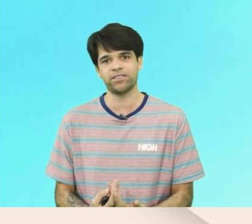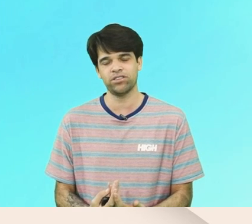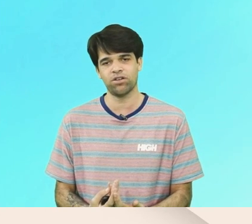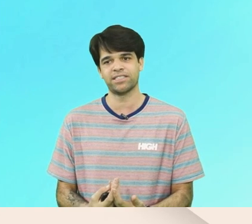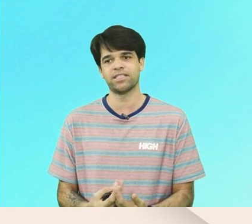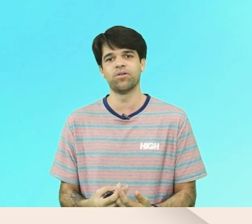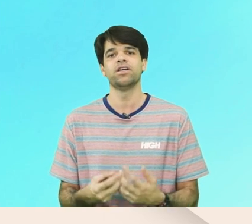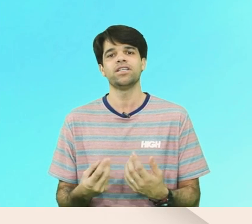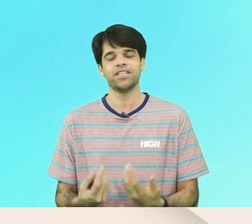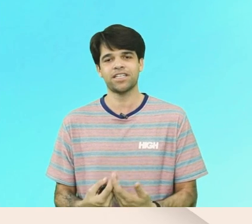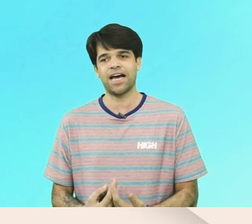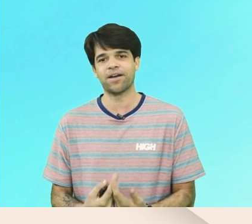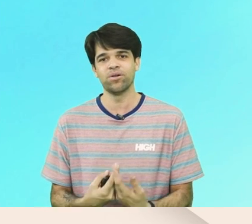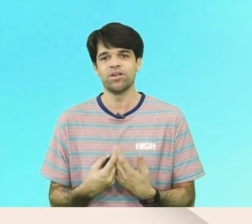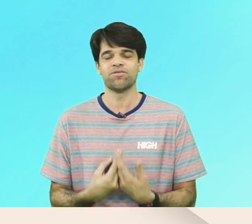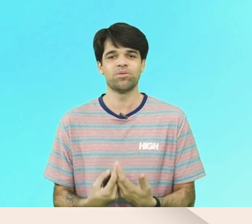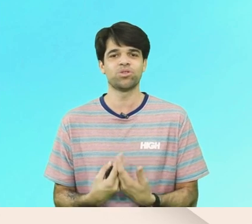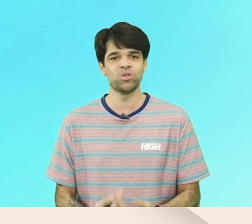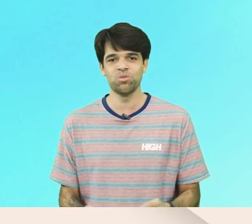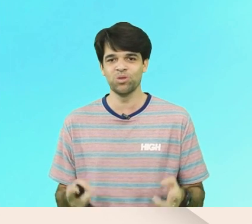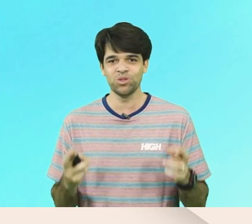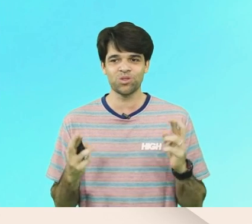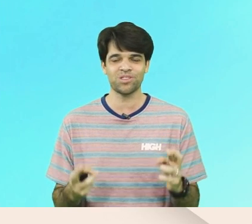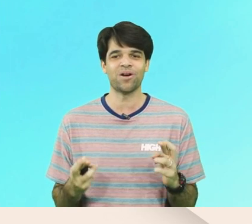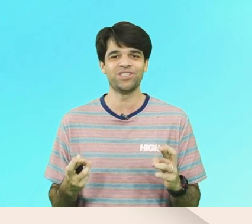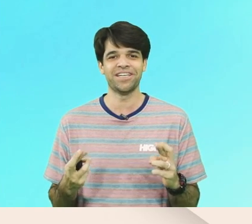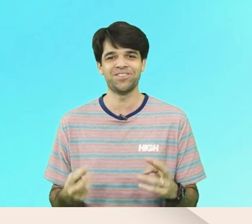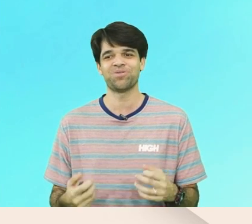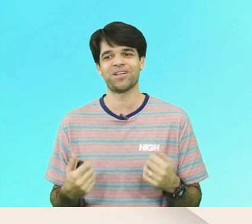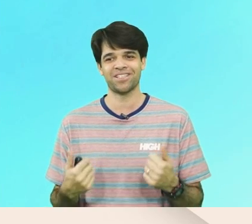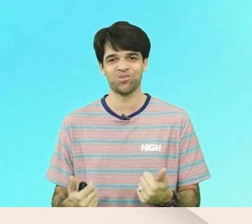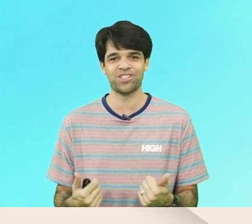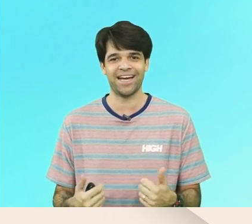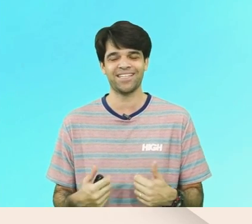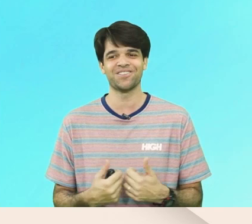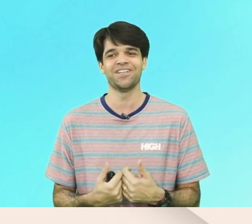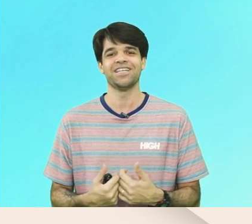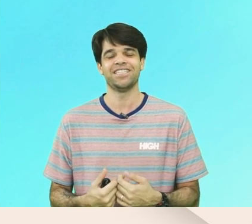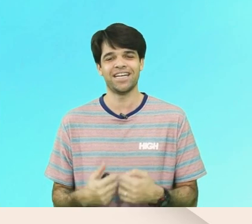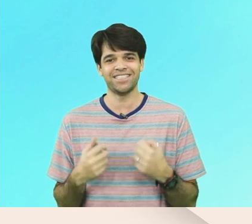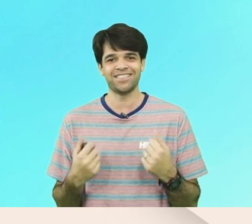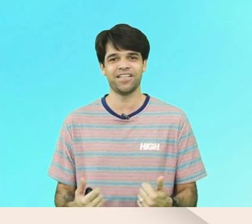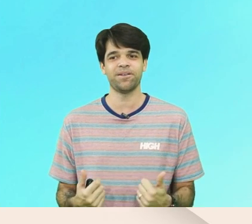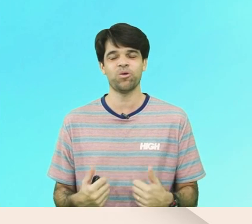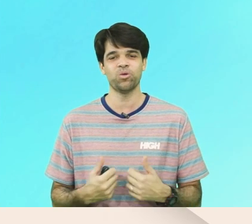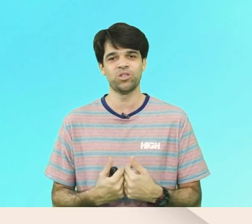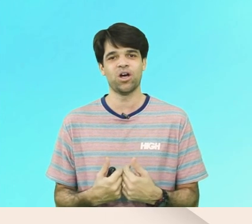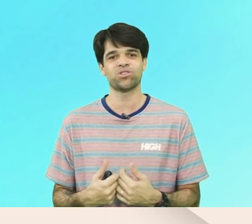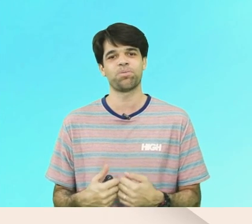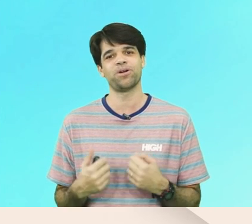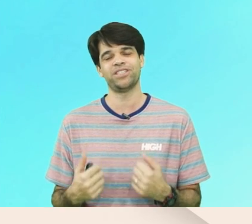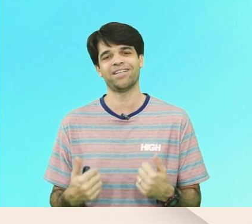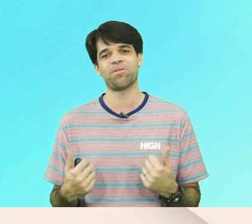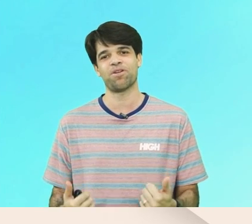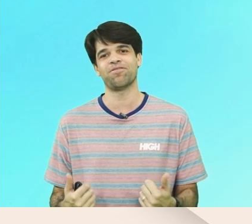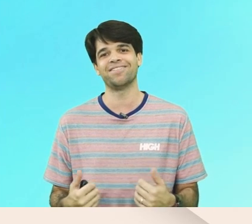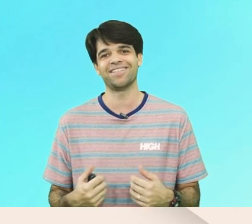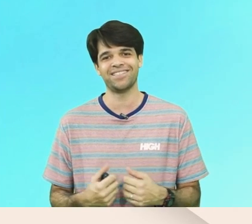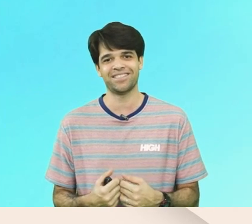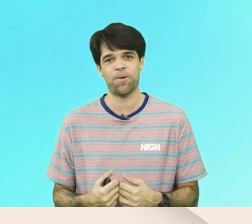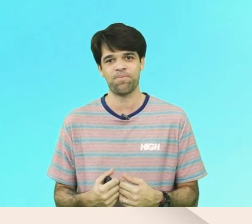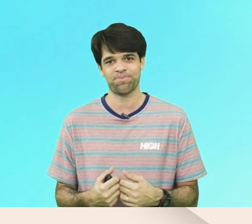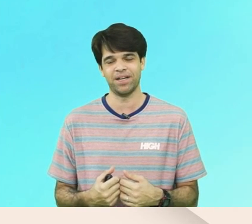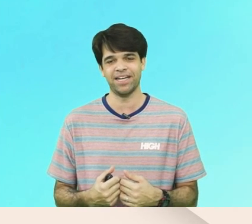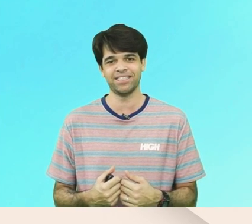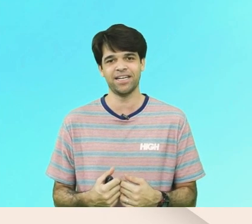construção de um projeto de inovação e, claro, vamos todo mundo cruzar os dedos para dar tudo certo e a gente ter o nosso projeto